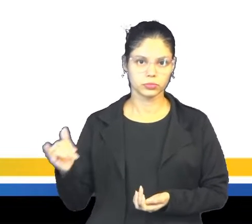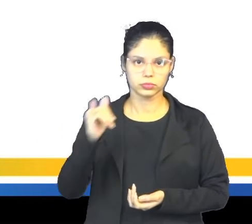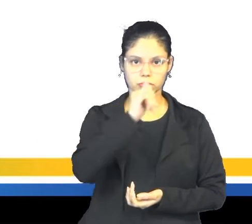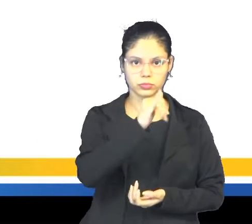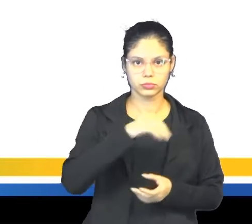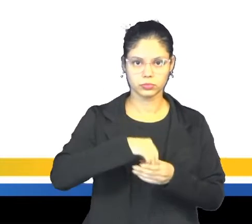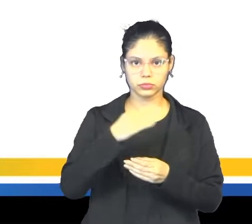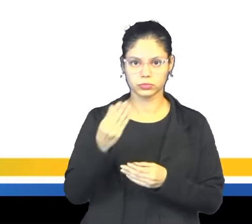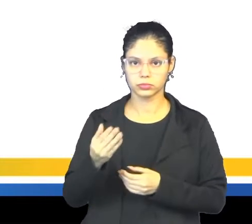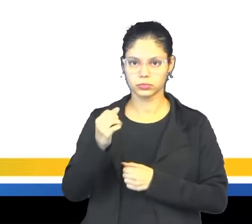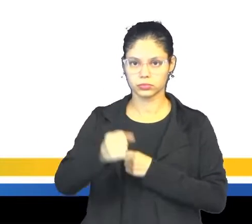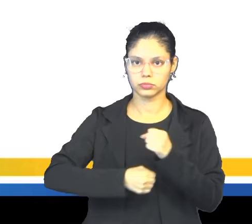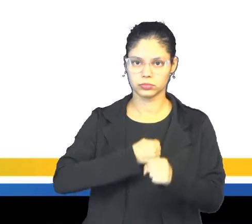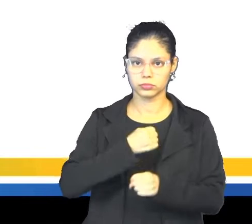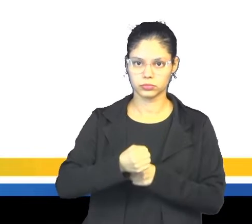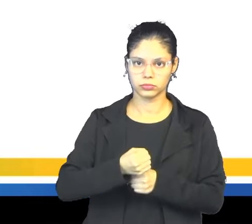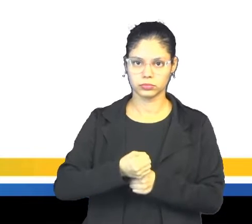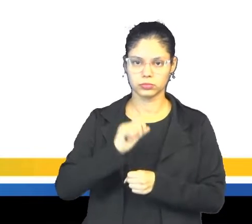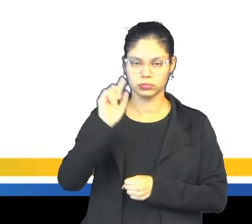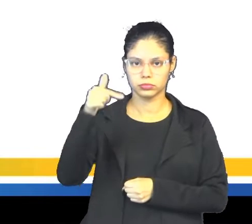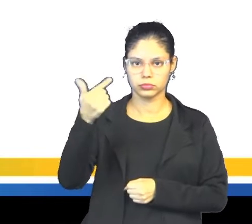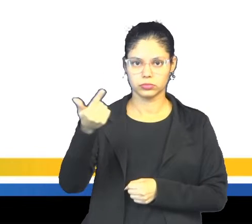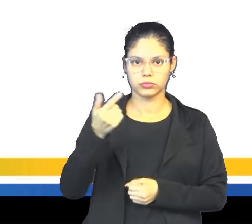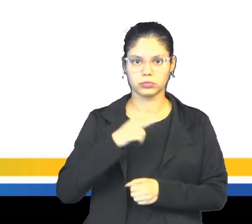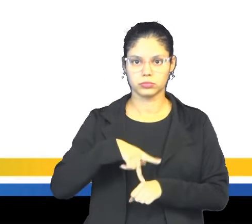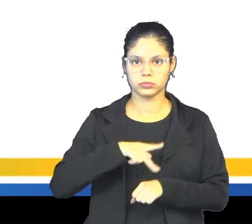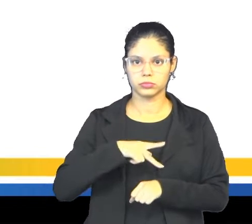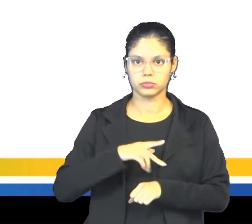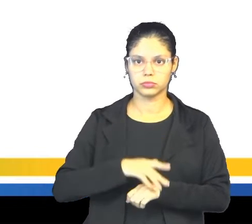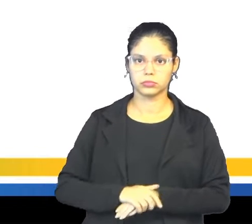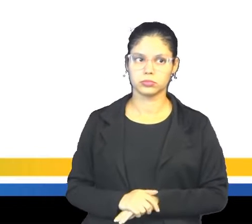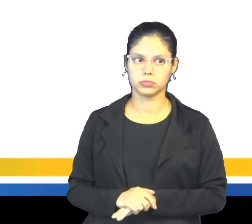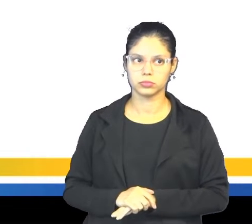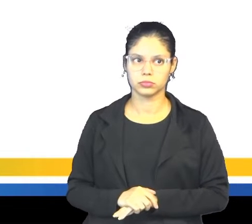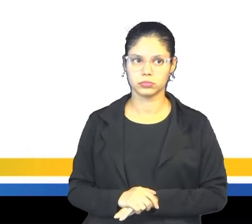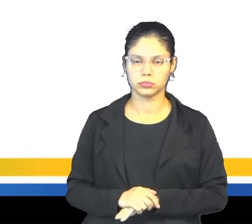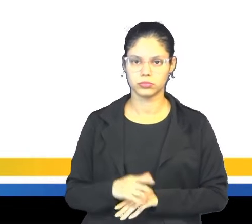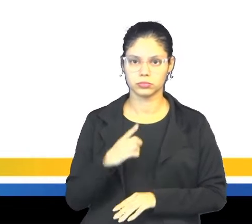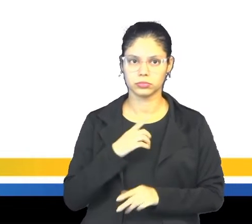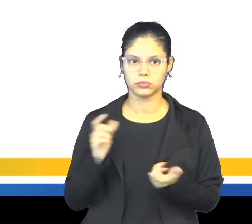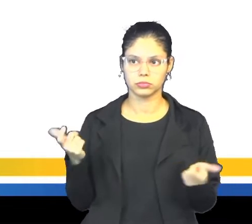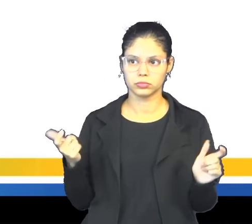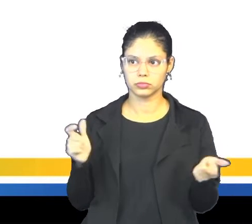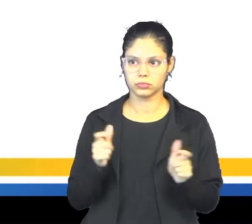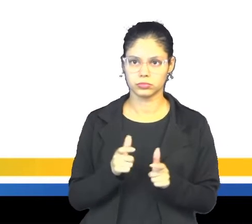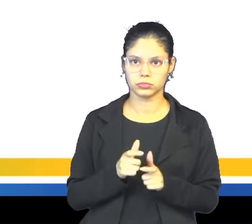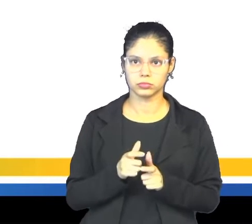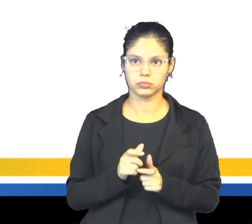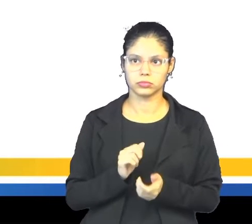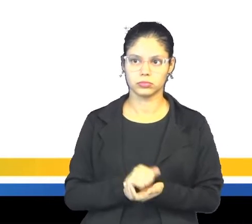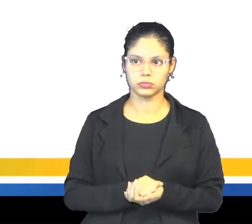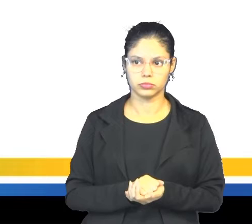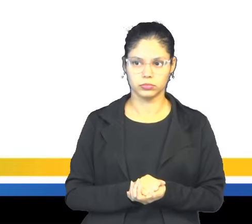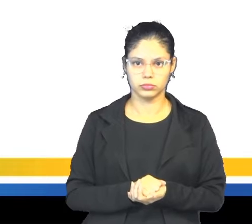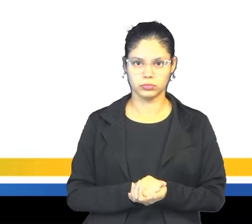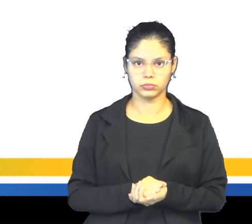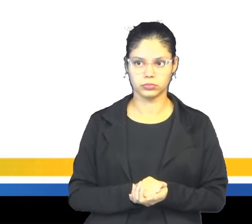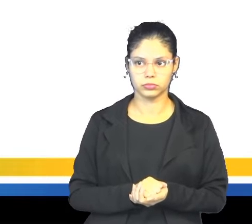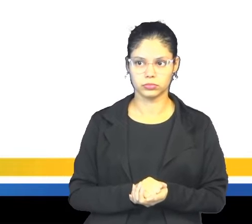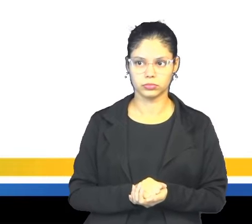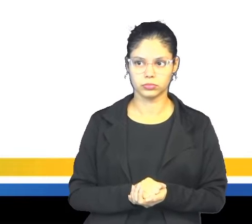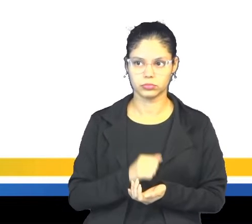viajarão para o exterior ano que vem. Vocês veem aí, né, que temos a forma contraída. They will, no